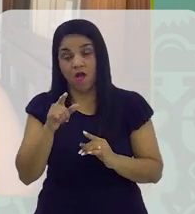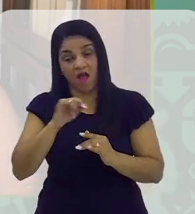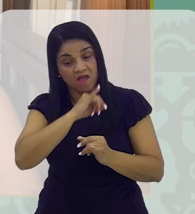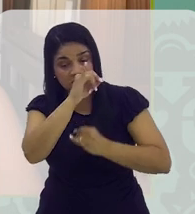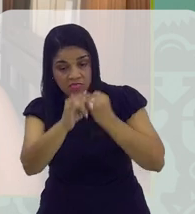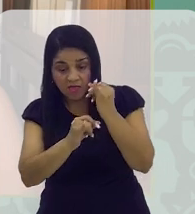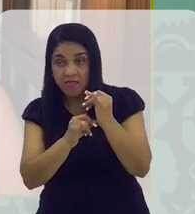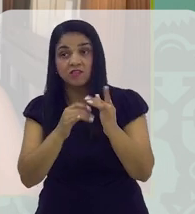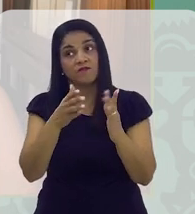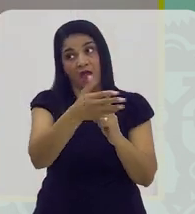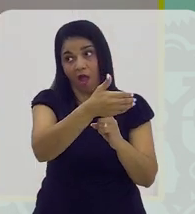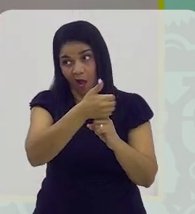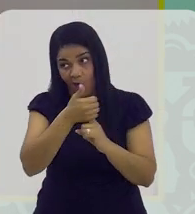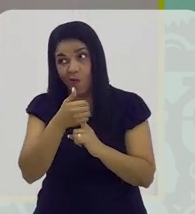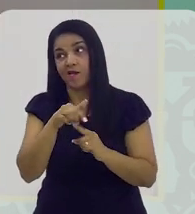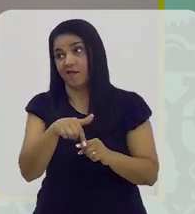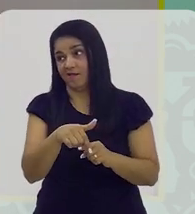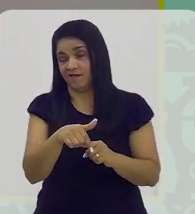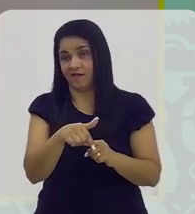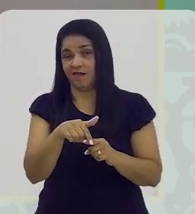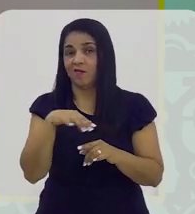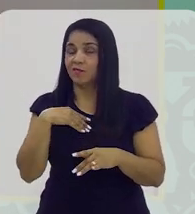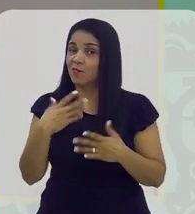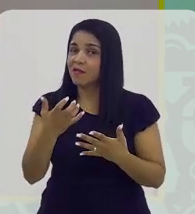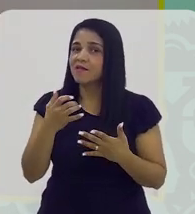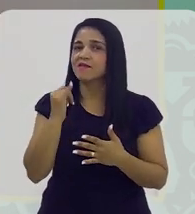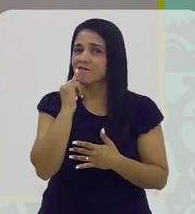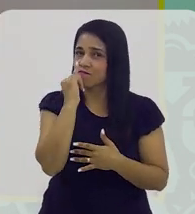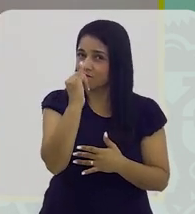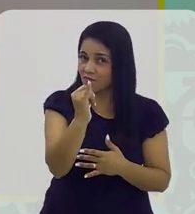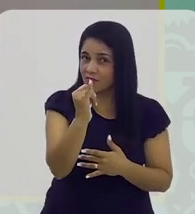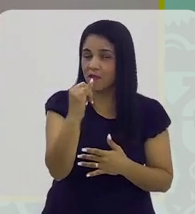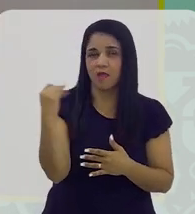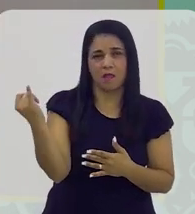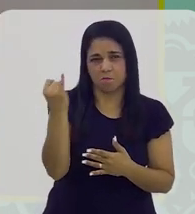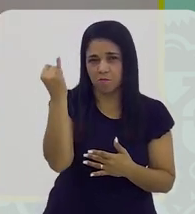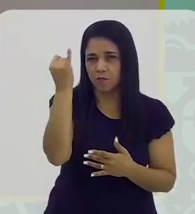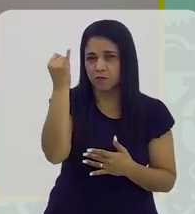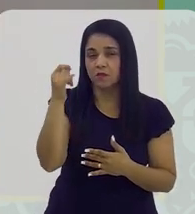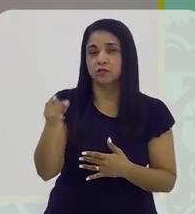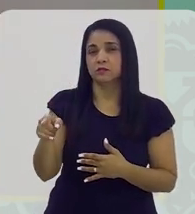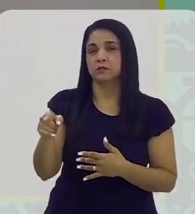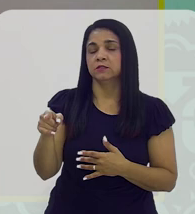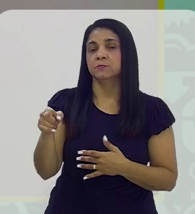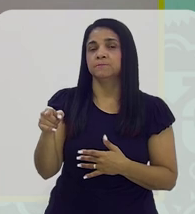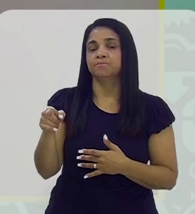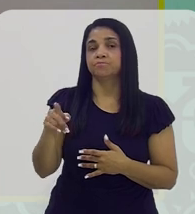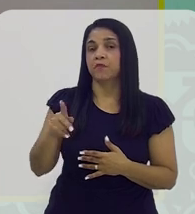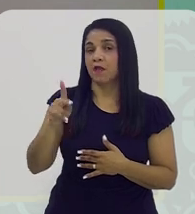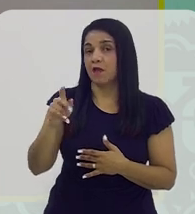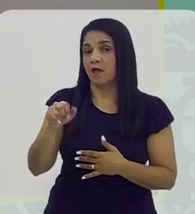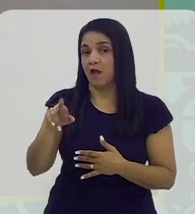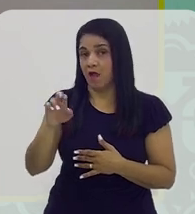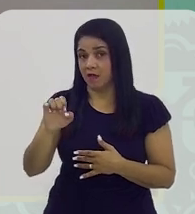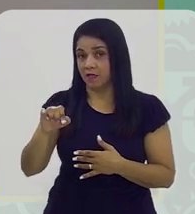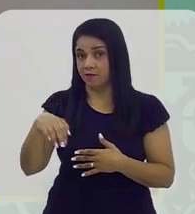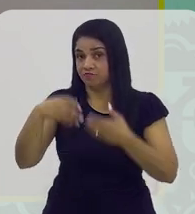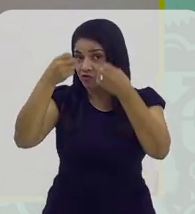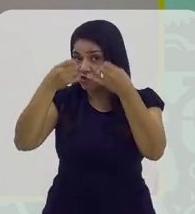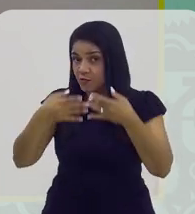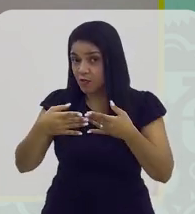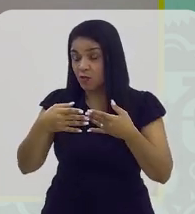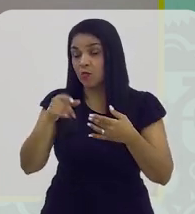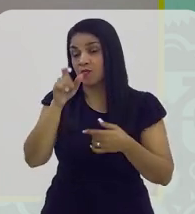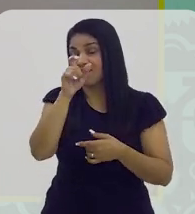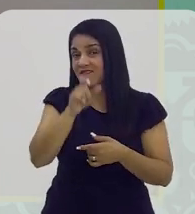na internet. Outra coisa que eu queria também falar é sobre a questão que a Karen falou também, sobre